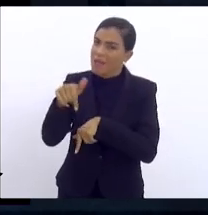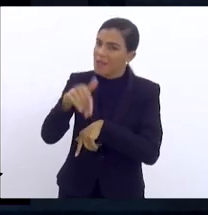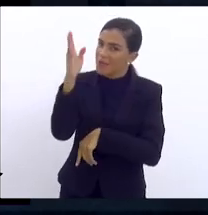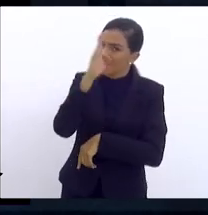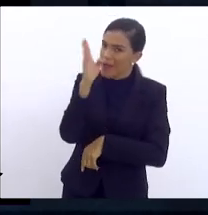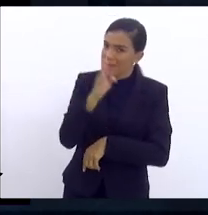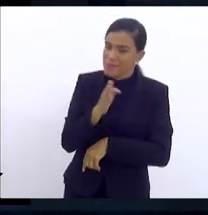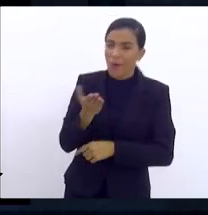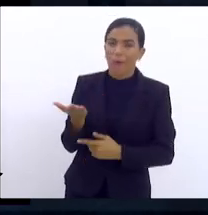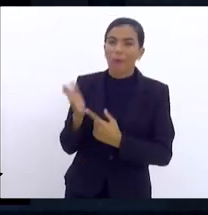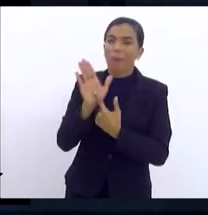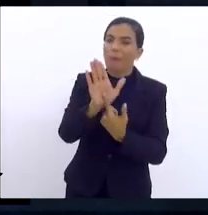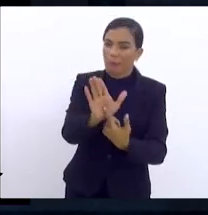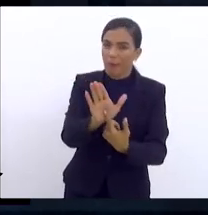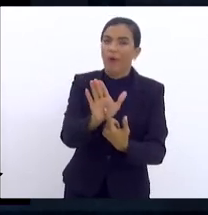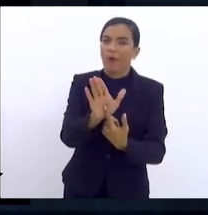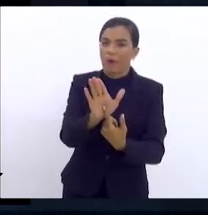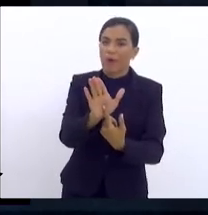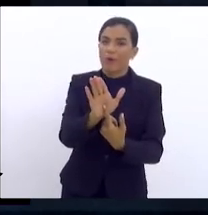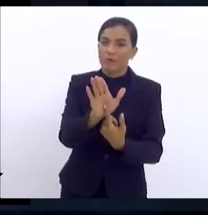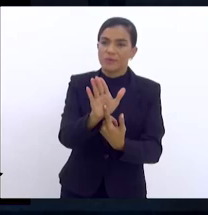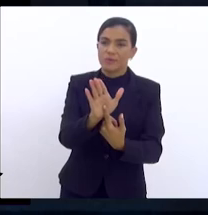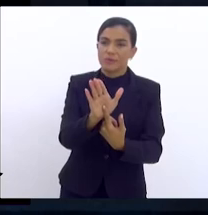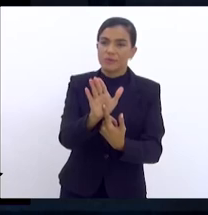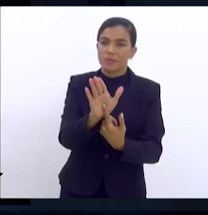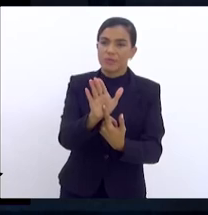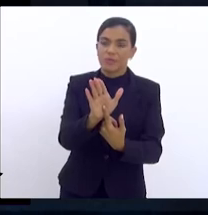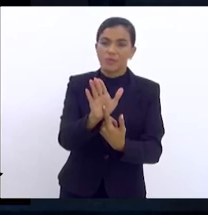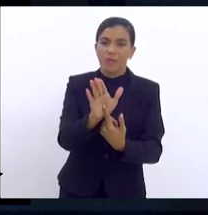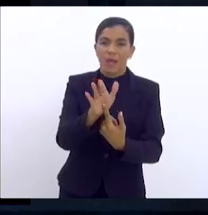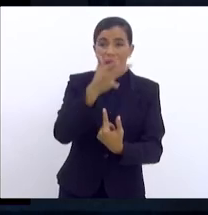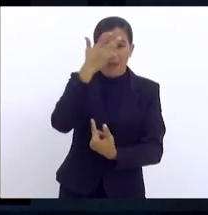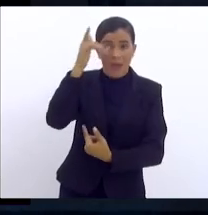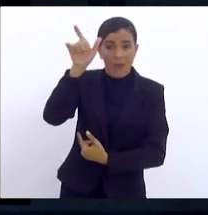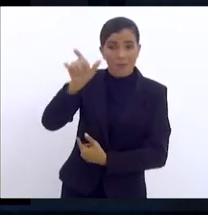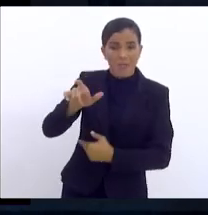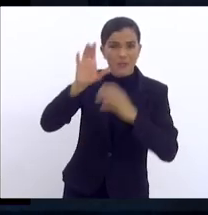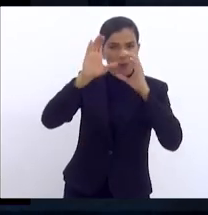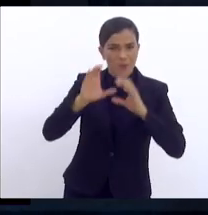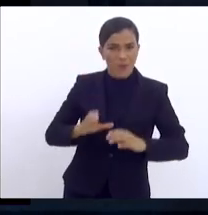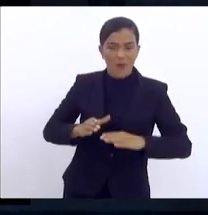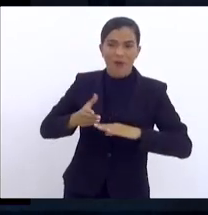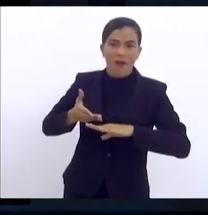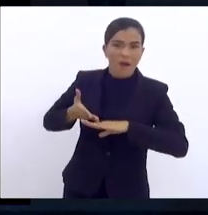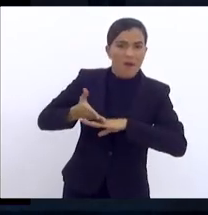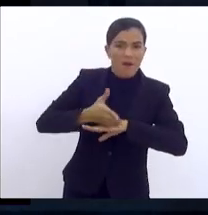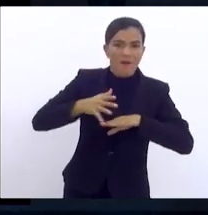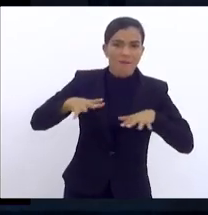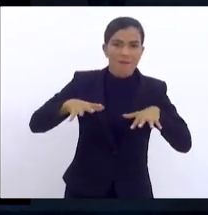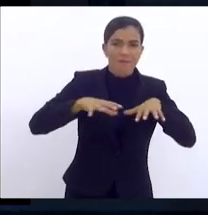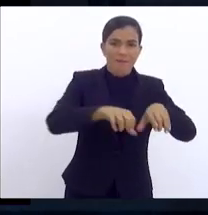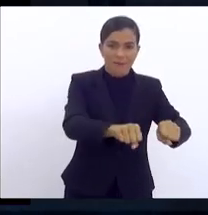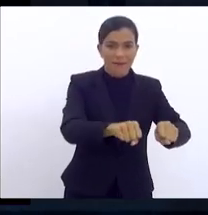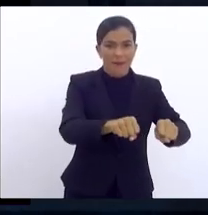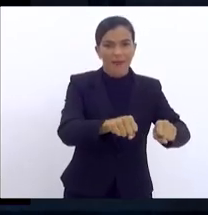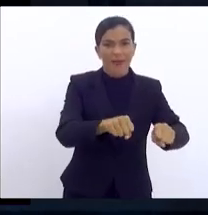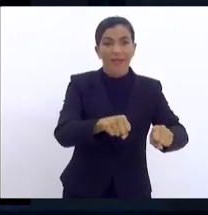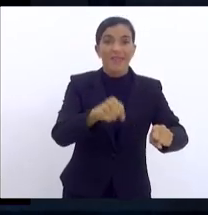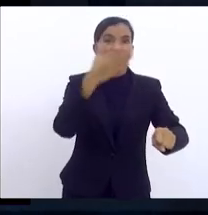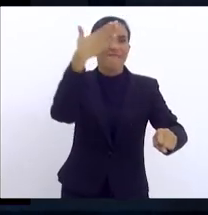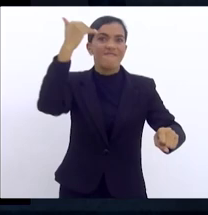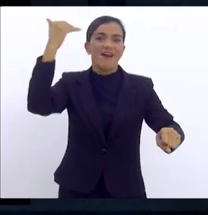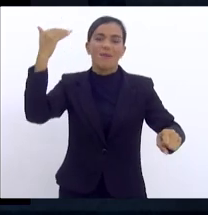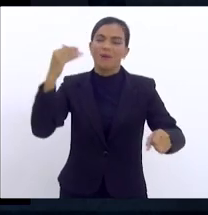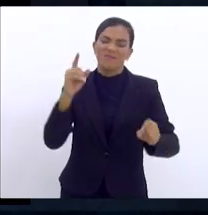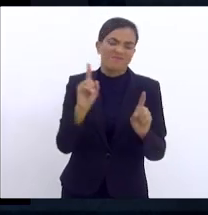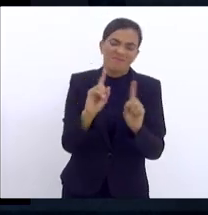mostra o cidadão que está invadindo o campo e da ênfase a ação dele